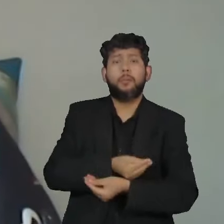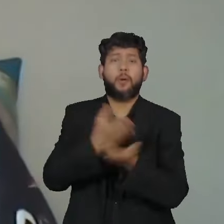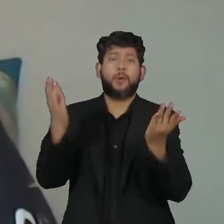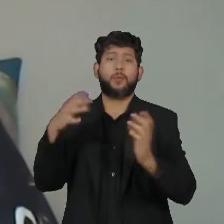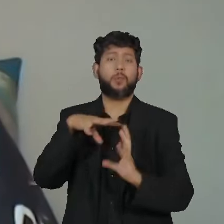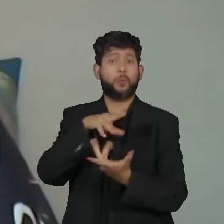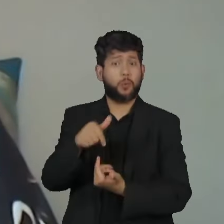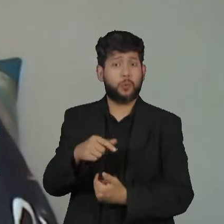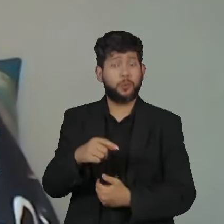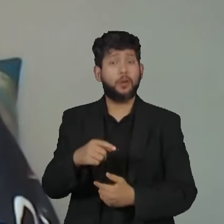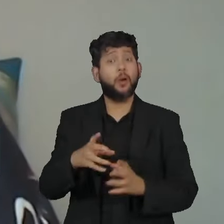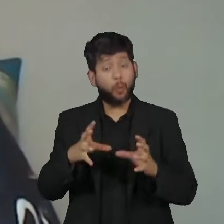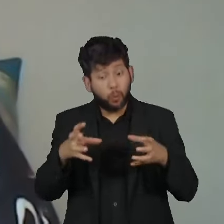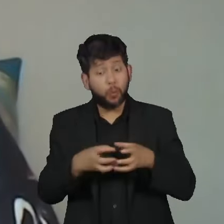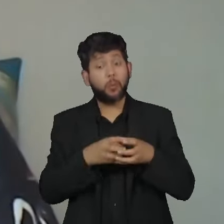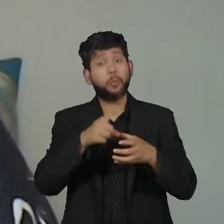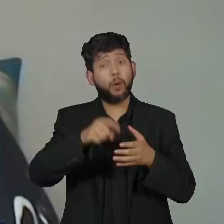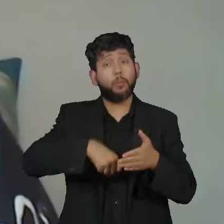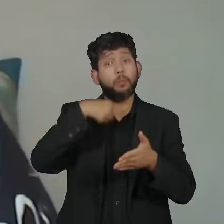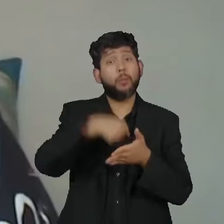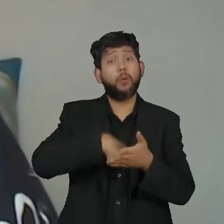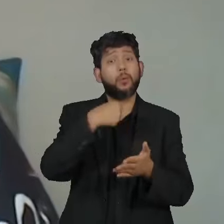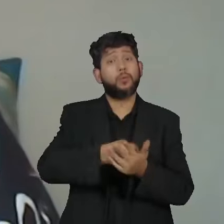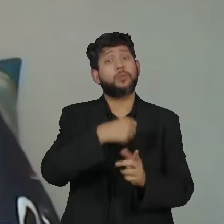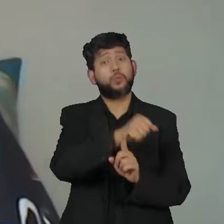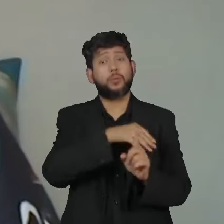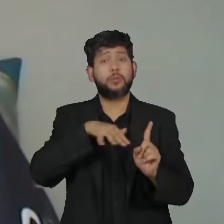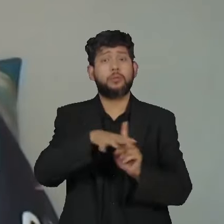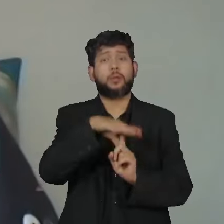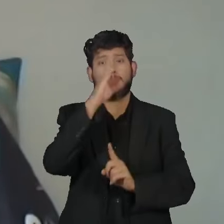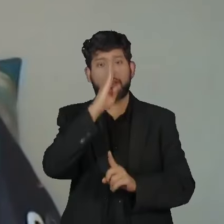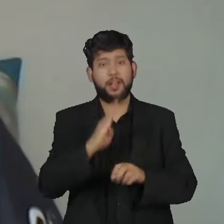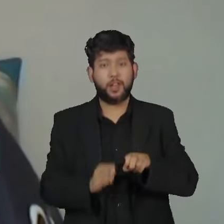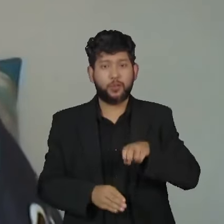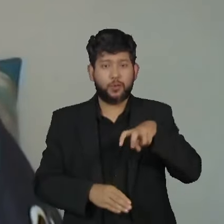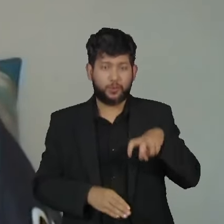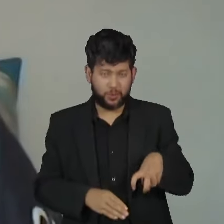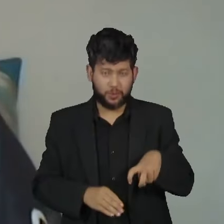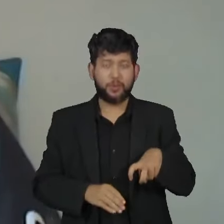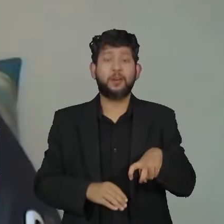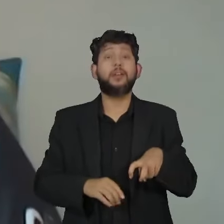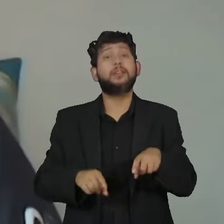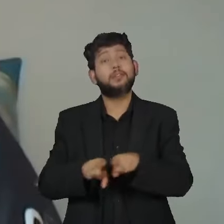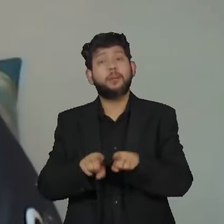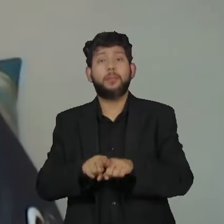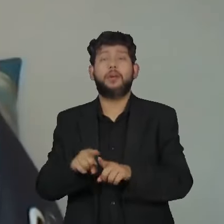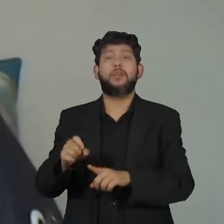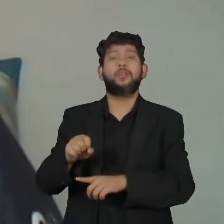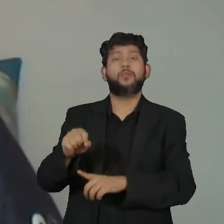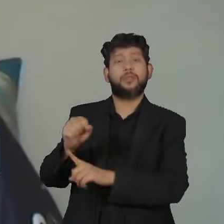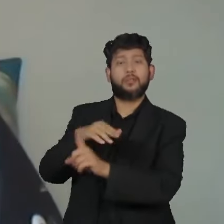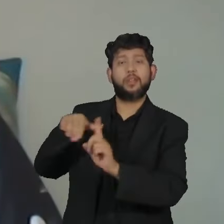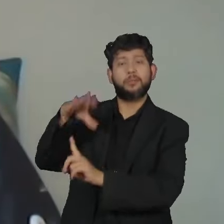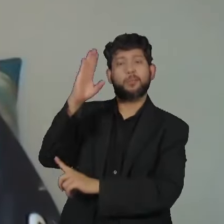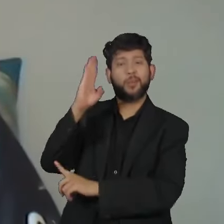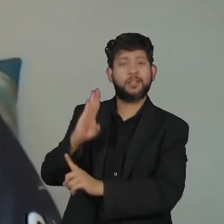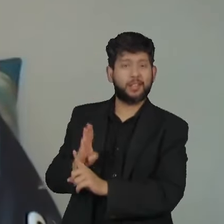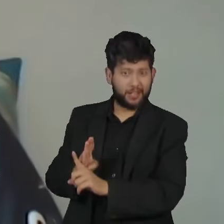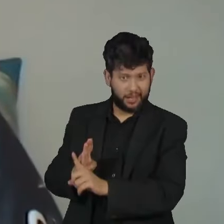é uma luta da própria Sociedade Brasileira de Ginecologia, a FEBRASGO, junto com a Sociedade Brasileira